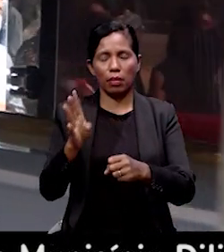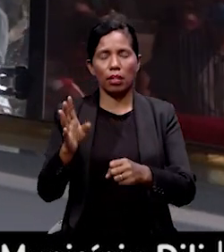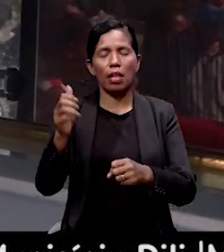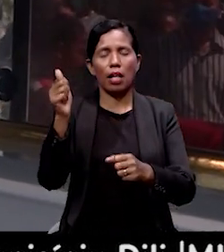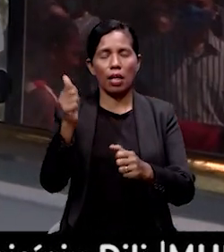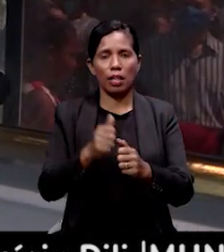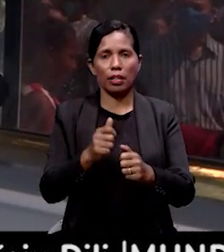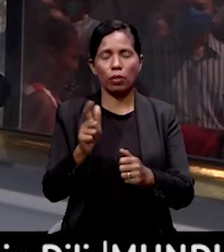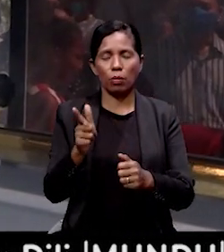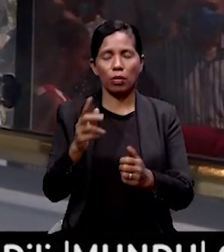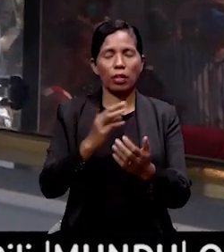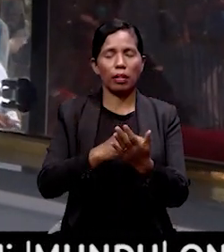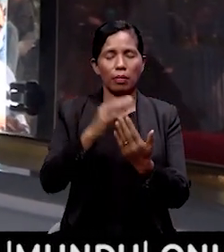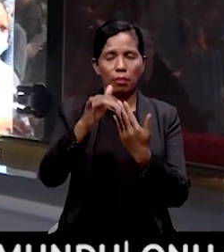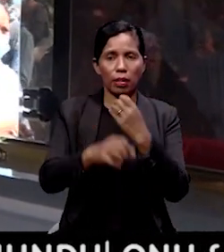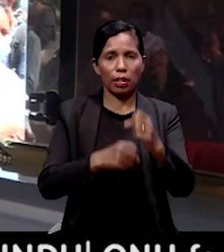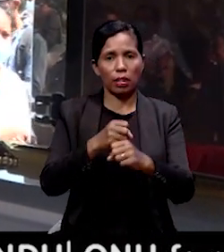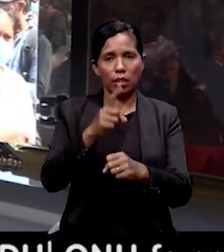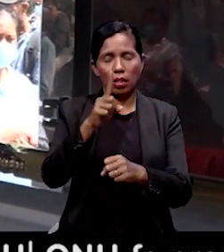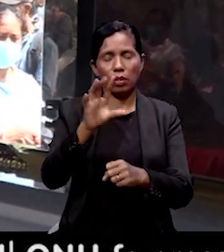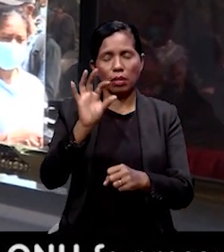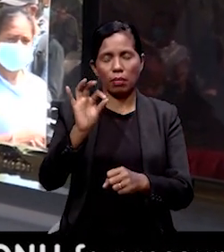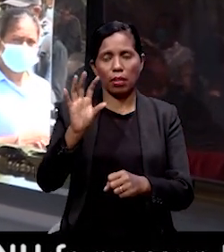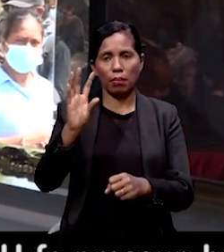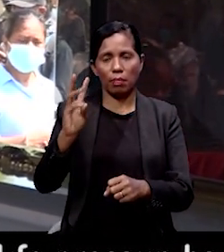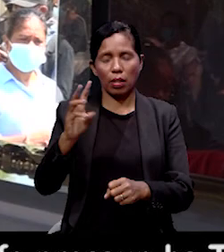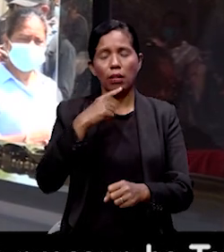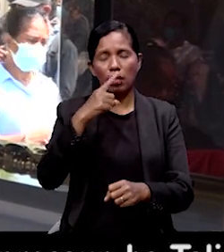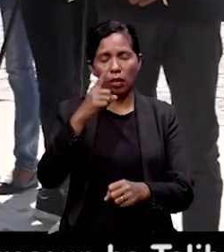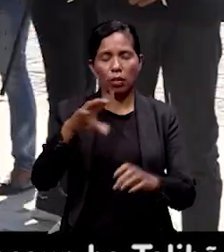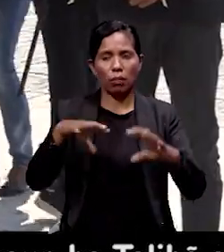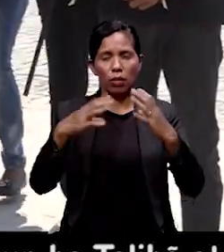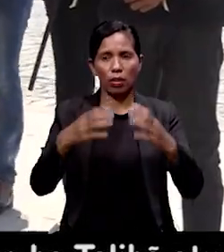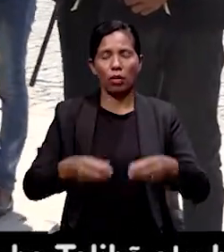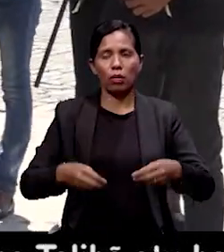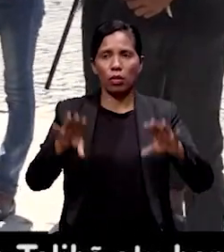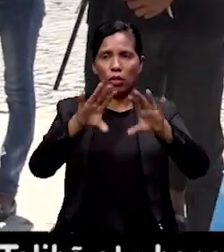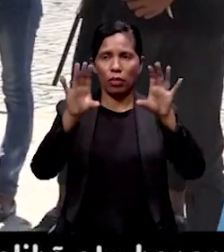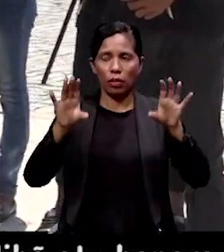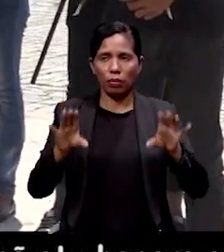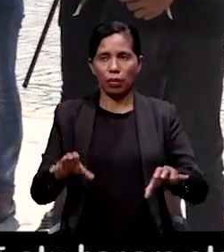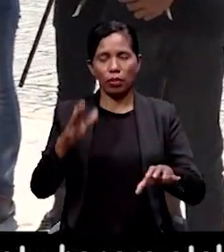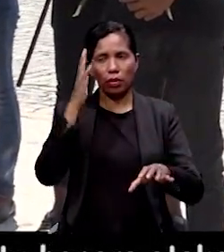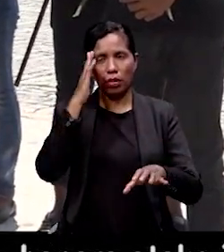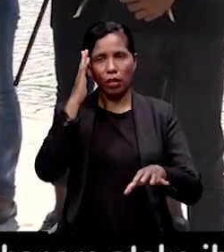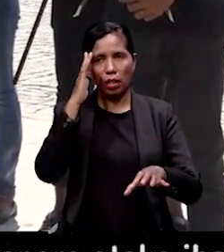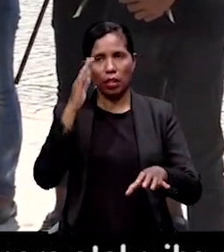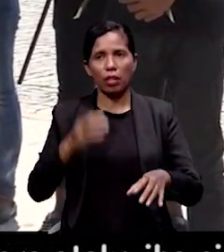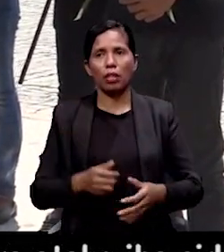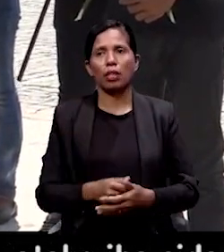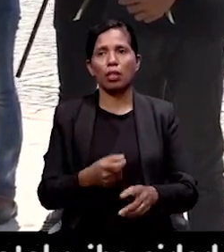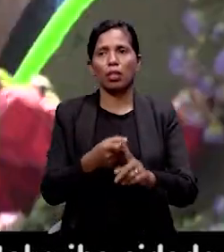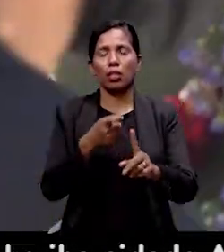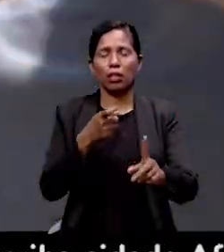de maio, tinang rihungrua sa nulo resing hat, Comitê Central Fretilin, foi certificado reconhecimento, assumido o